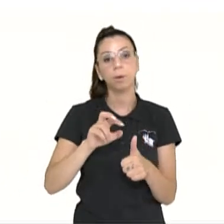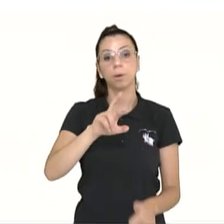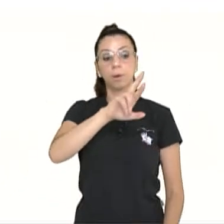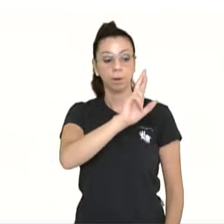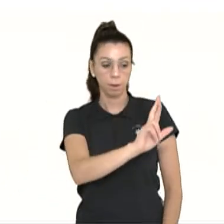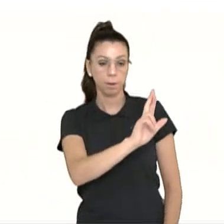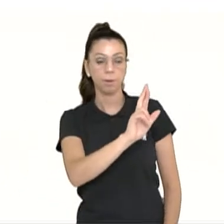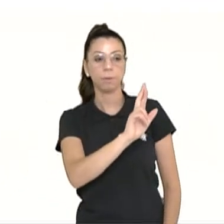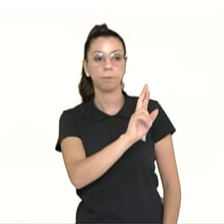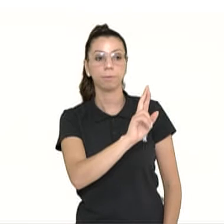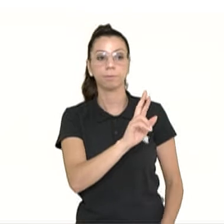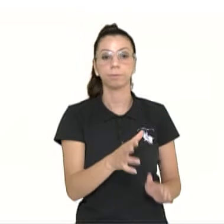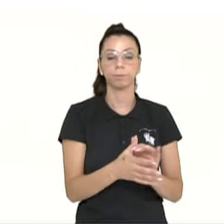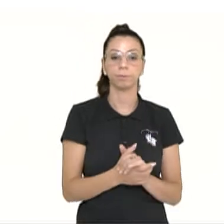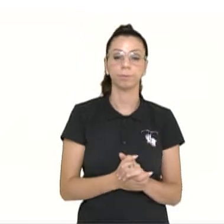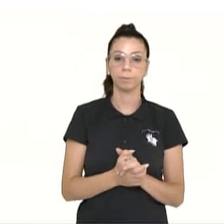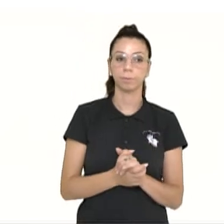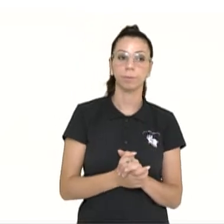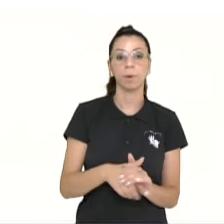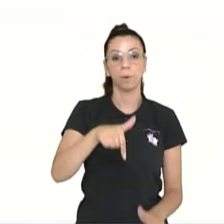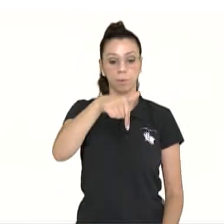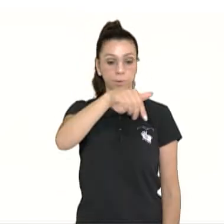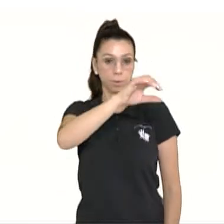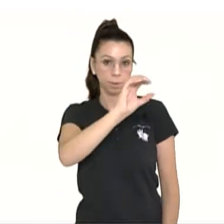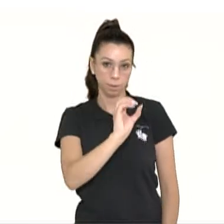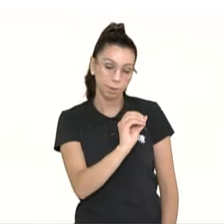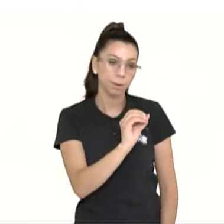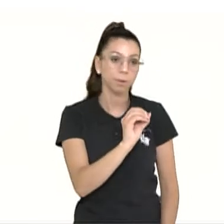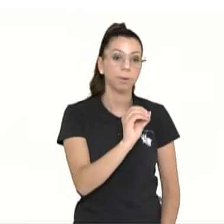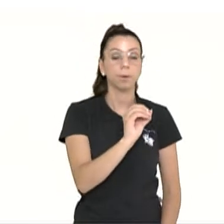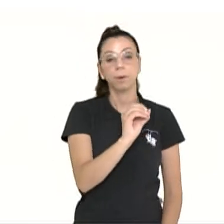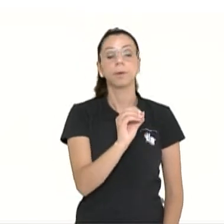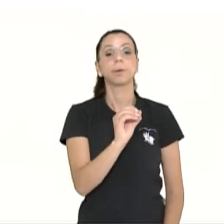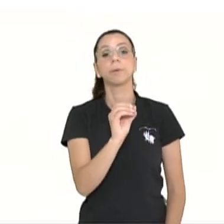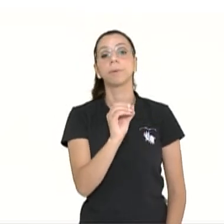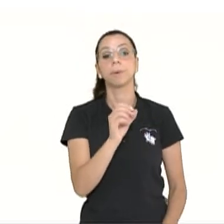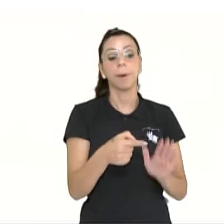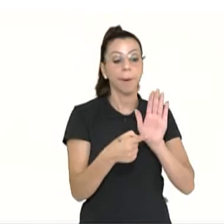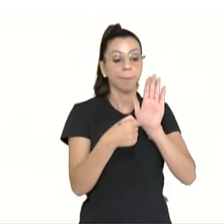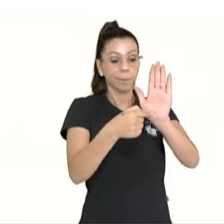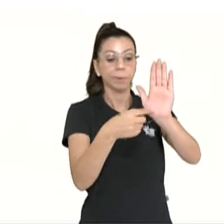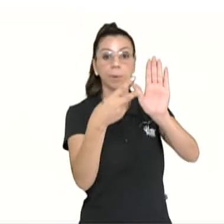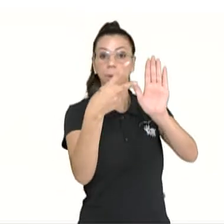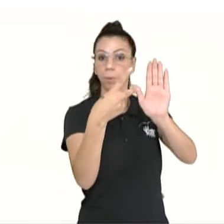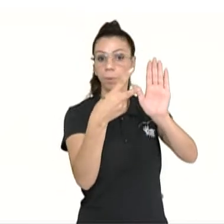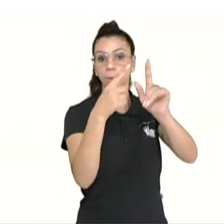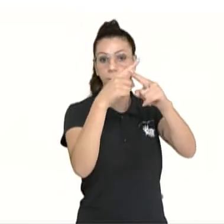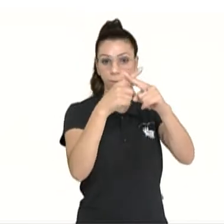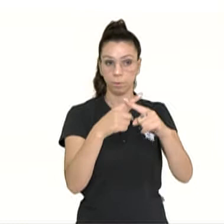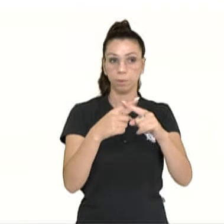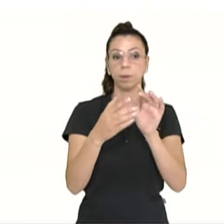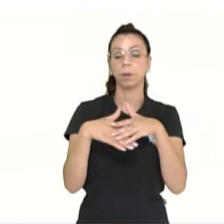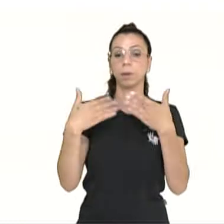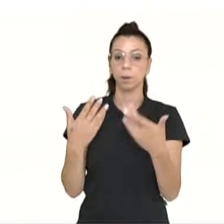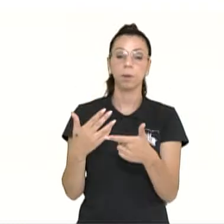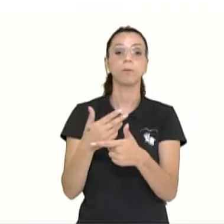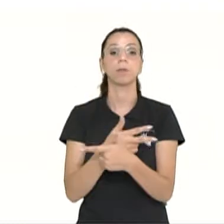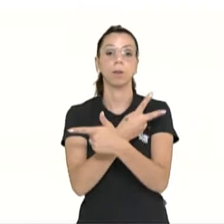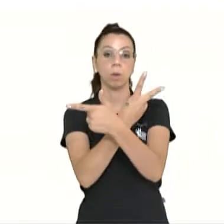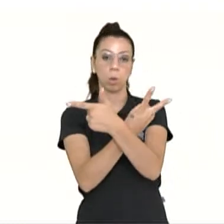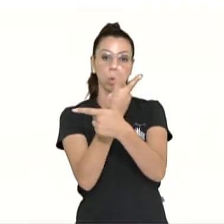relativa do dado 70, como eu disse para vocês, aparece duas vezes, para eu calcular 2 dividido por